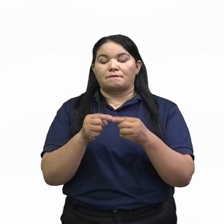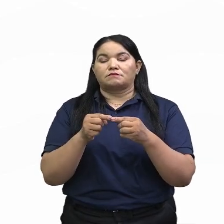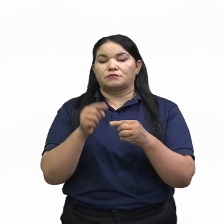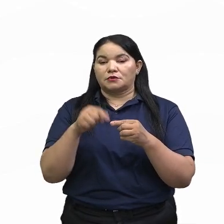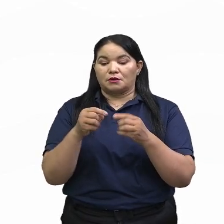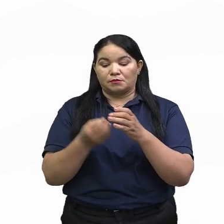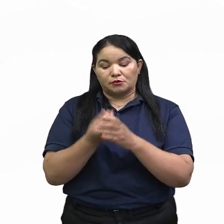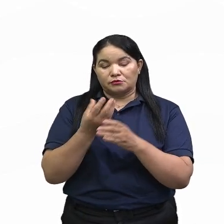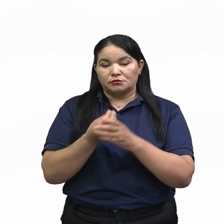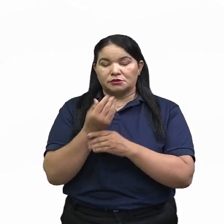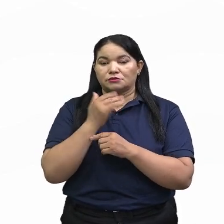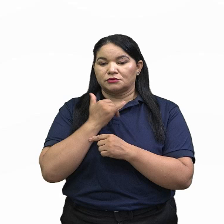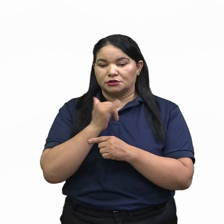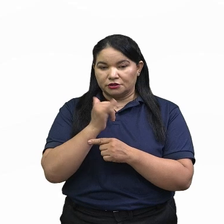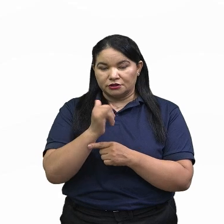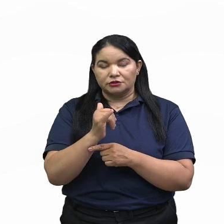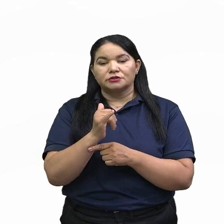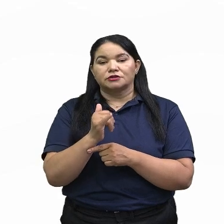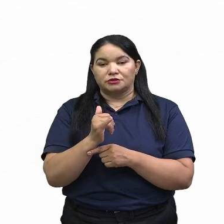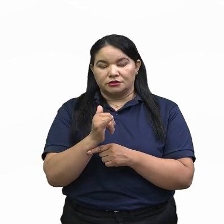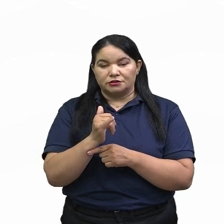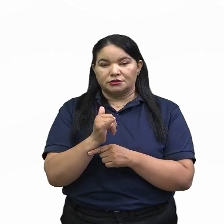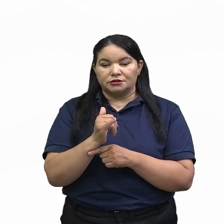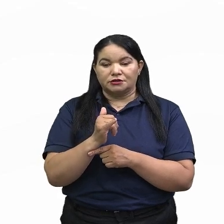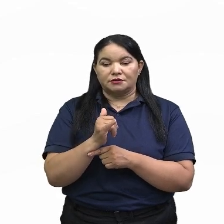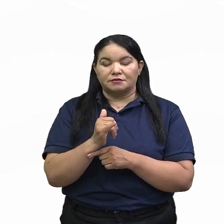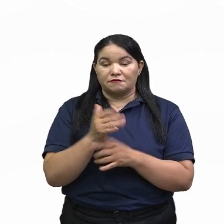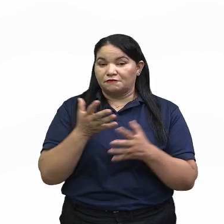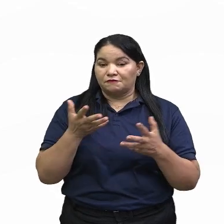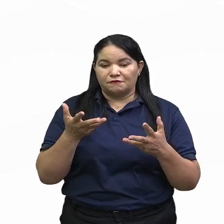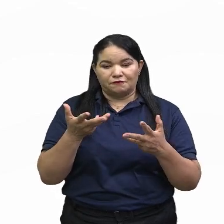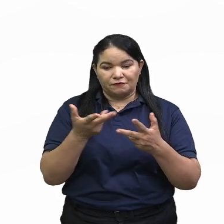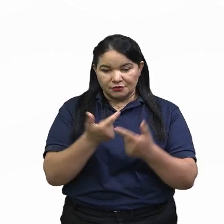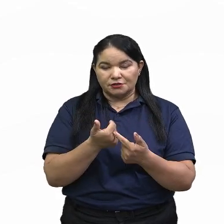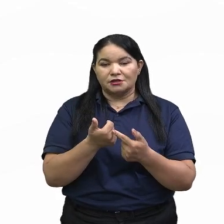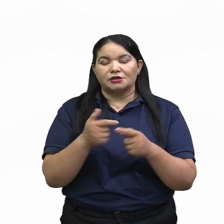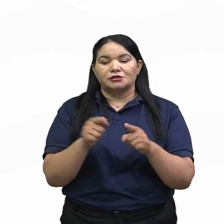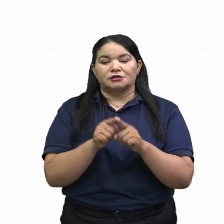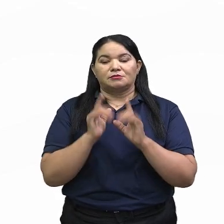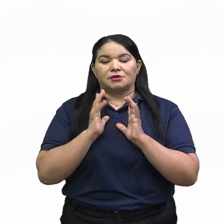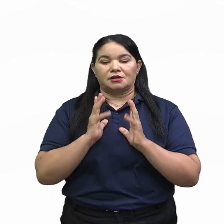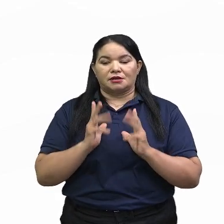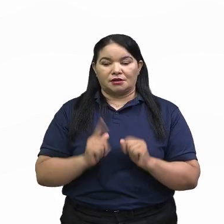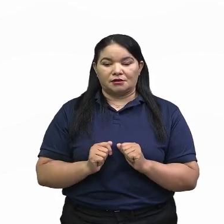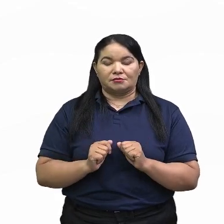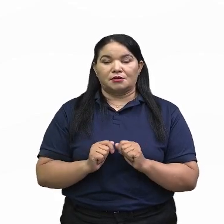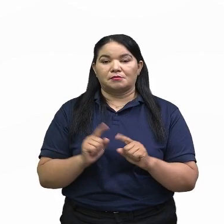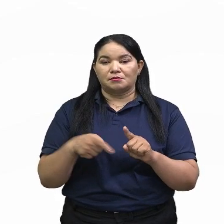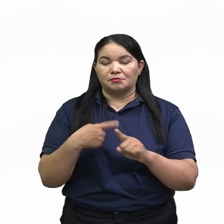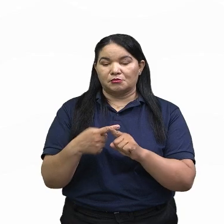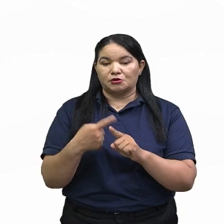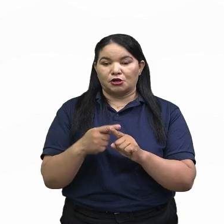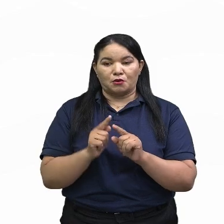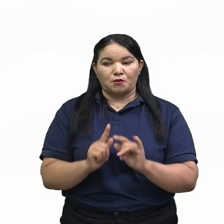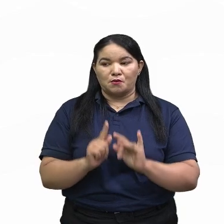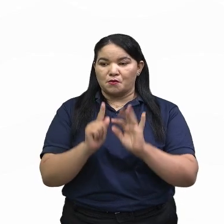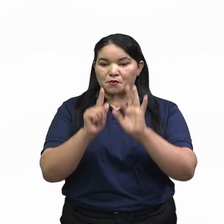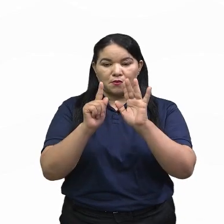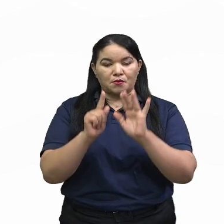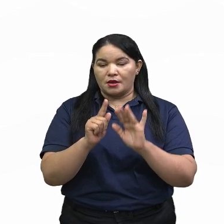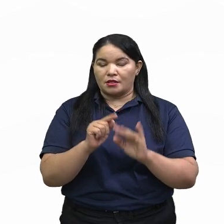de energia de forma mais eficiente e limpa, pois não emite